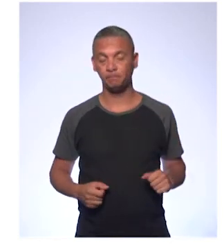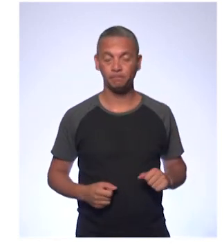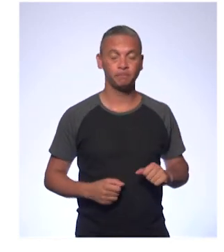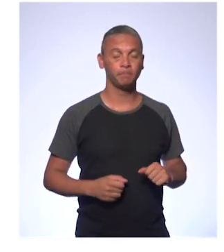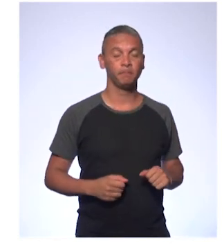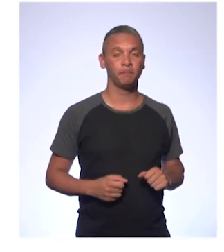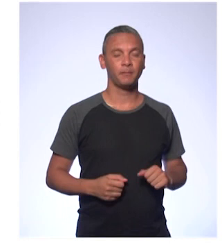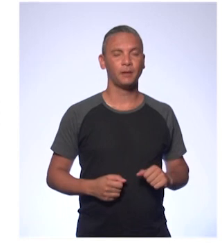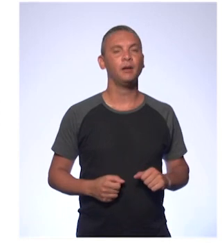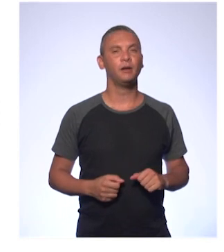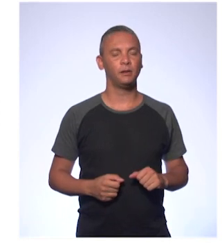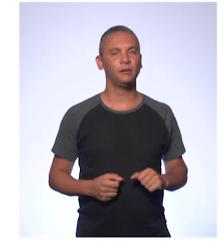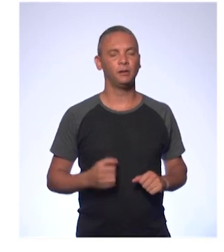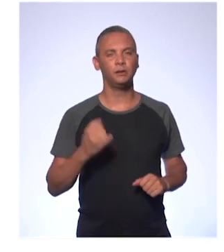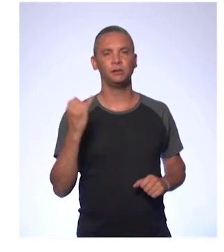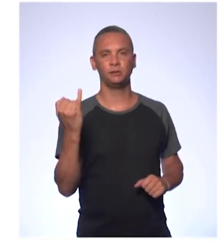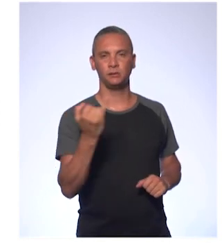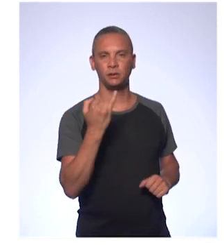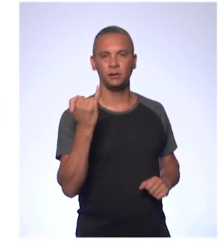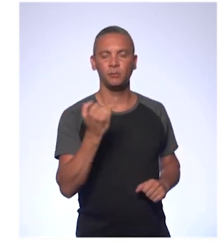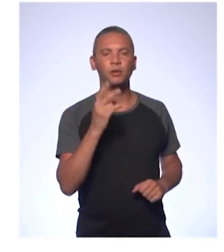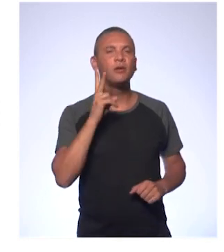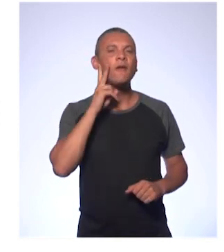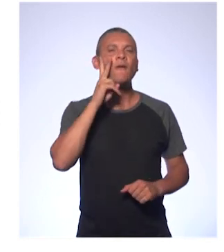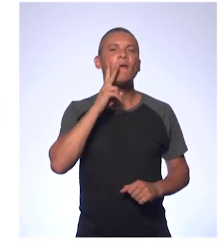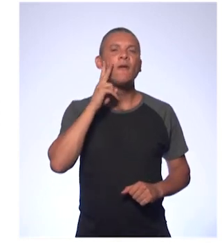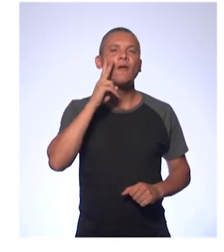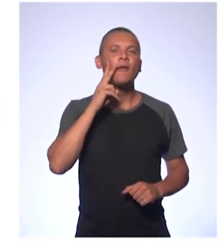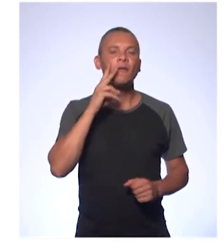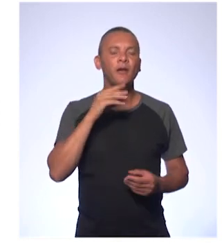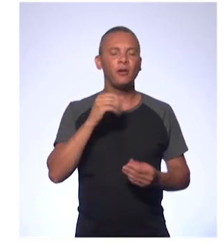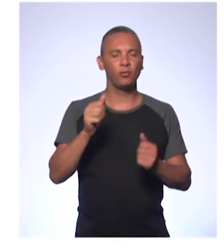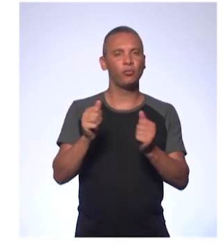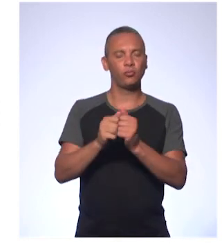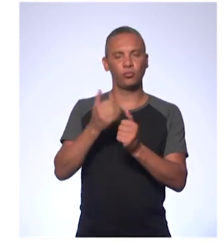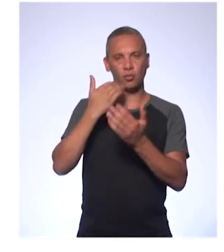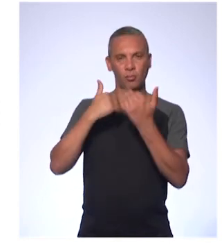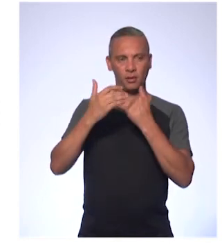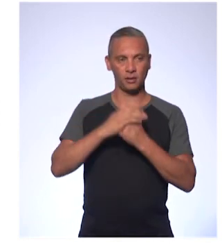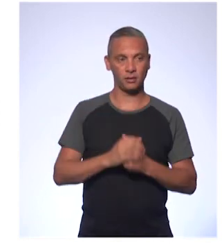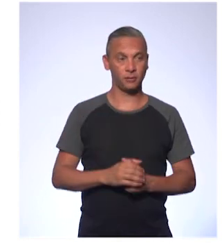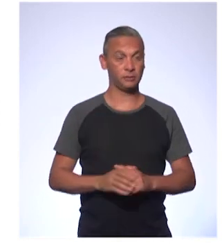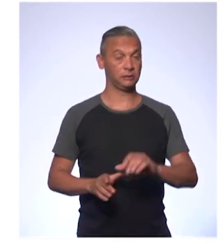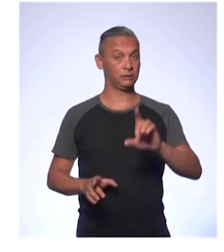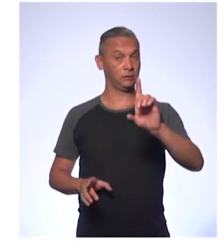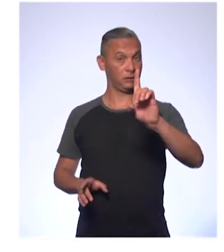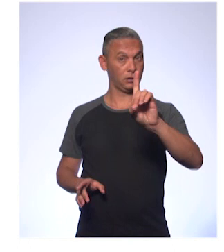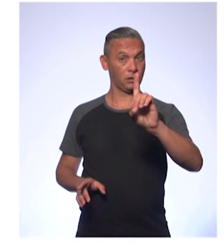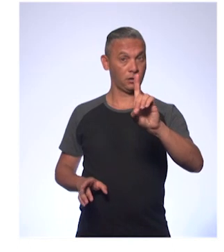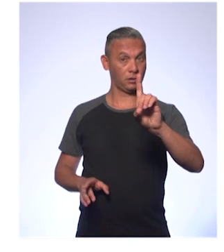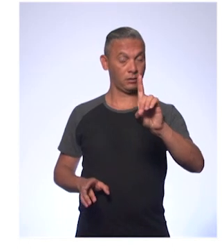destaca a importância do vinho na alimentação hispânica, resgata